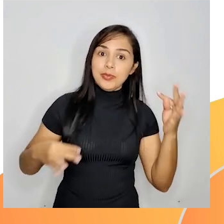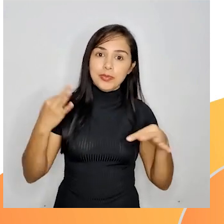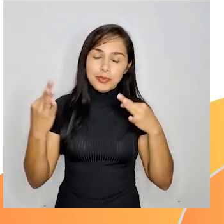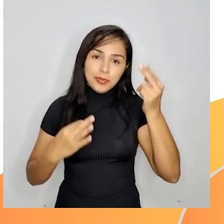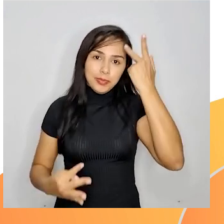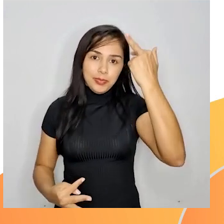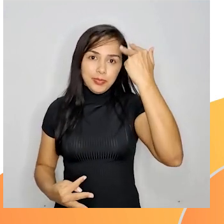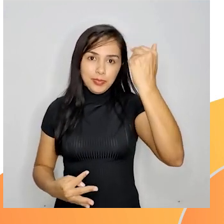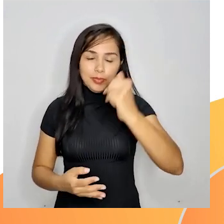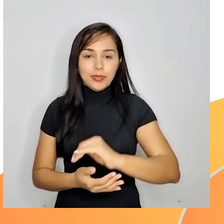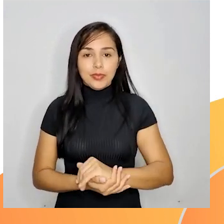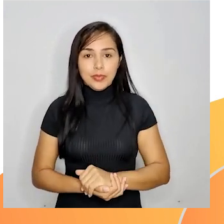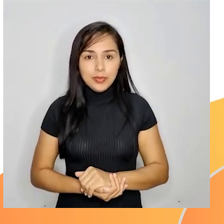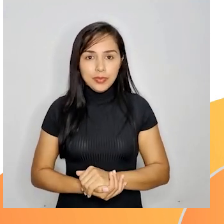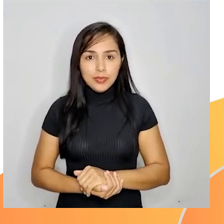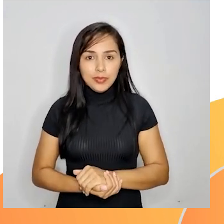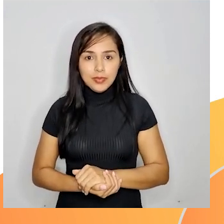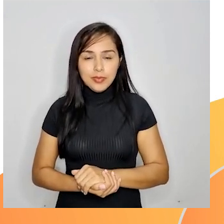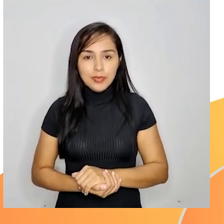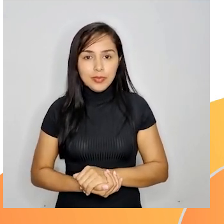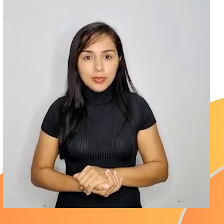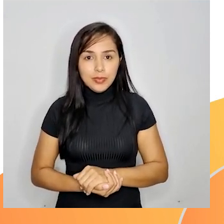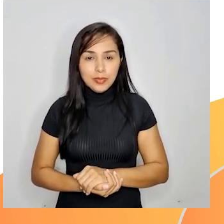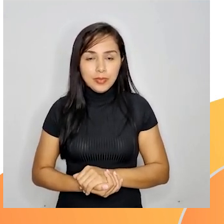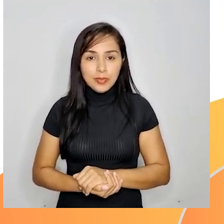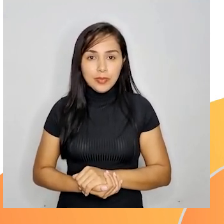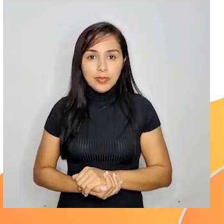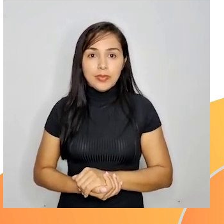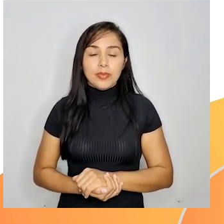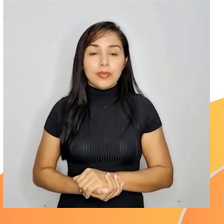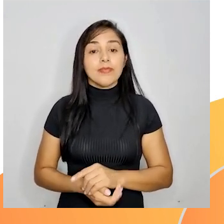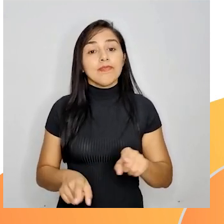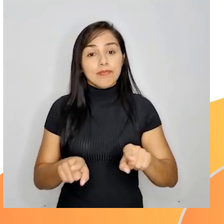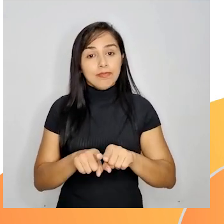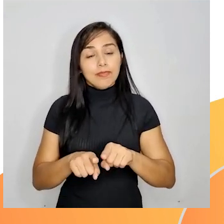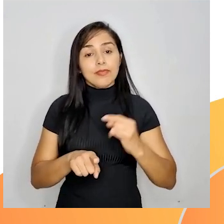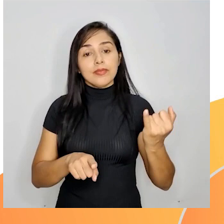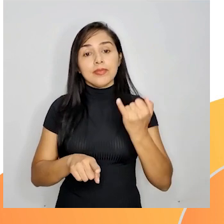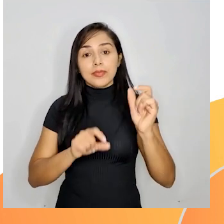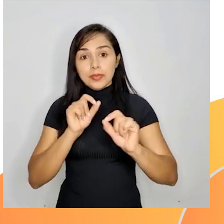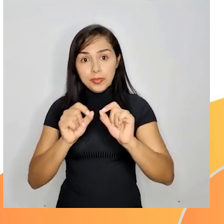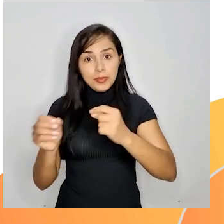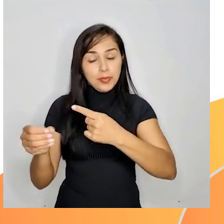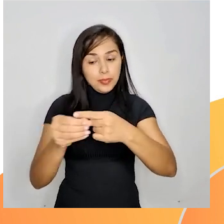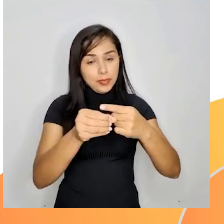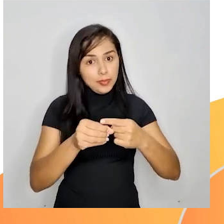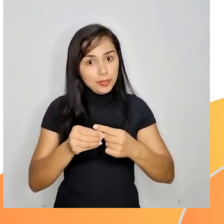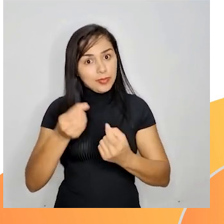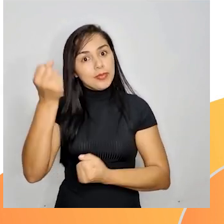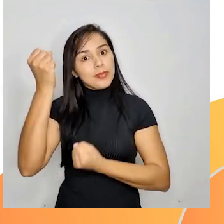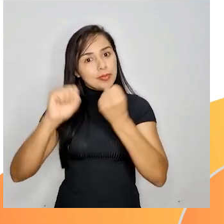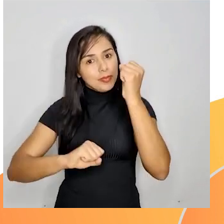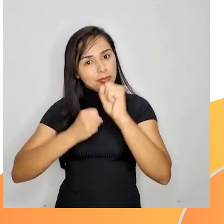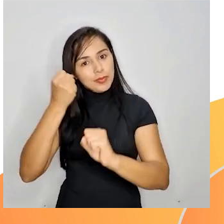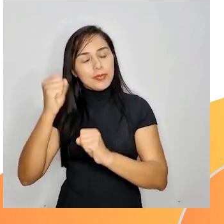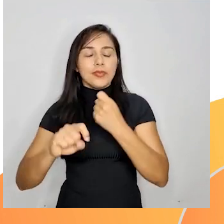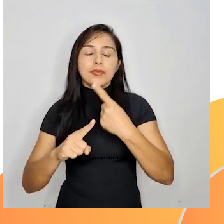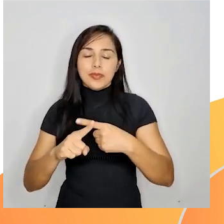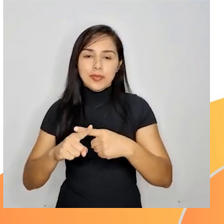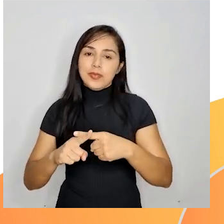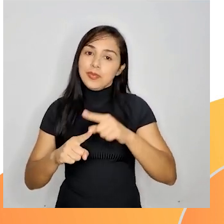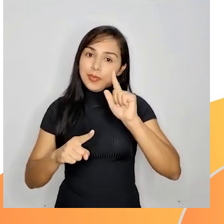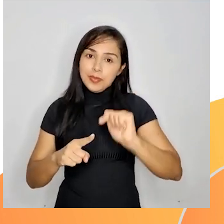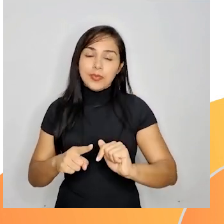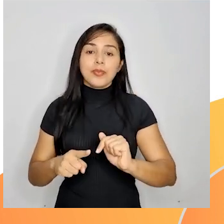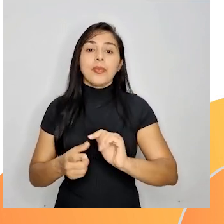histórica. E não menos importante, nós temos as cidades industriais. Por quê? Porque possuem